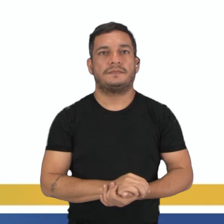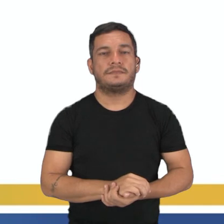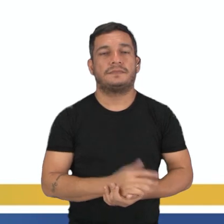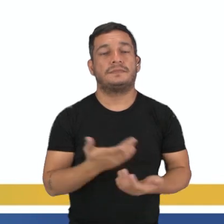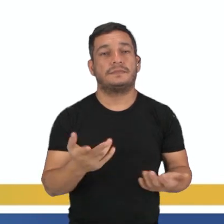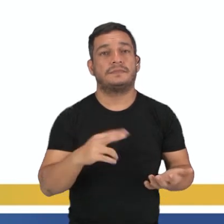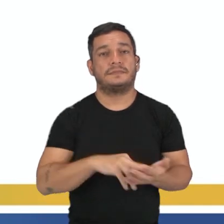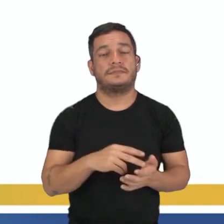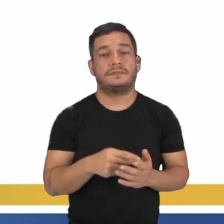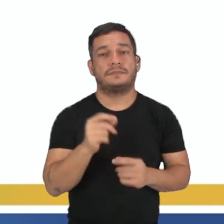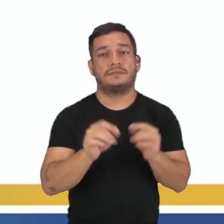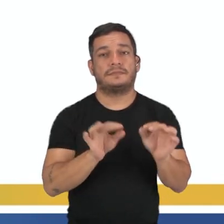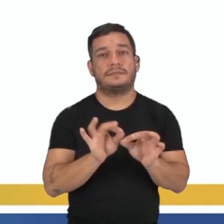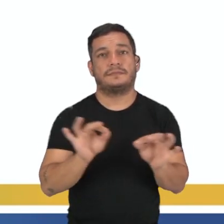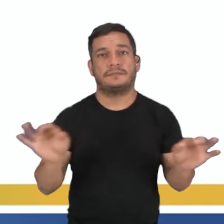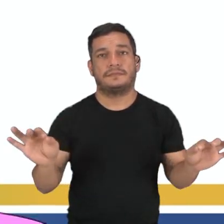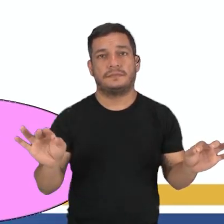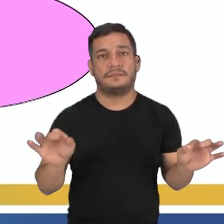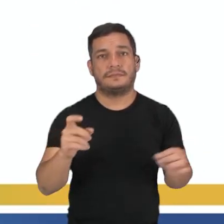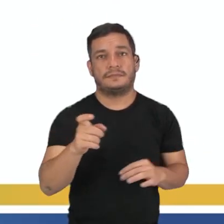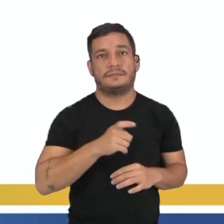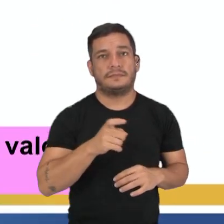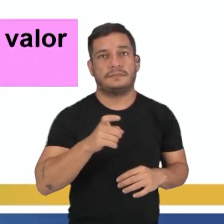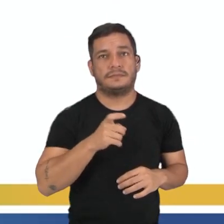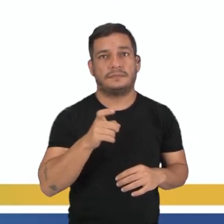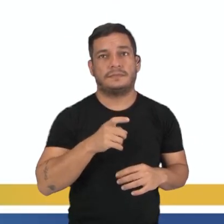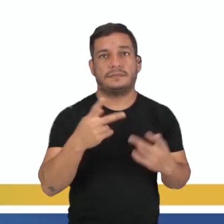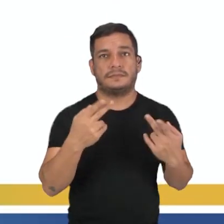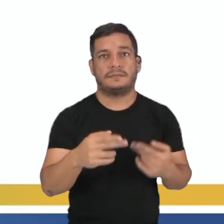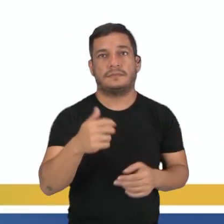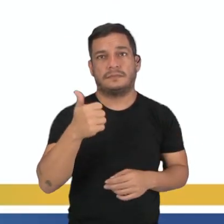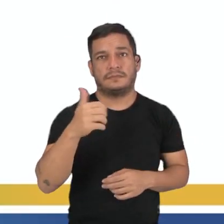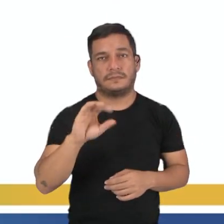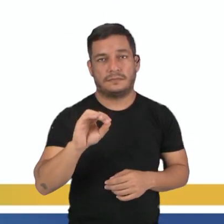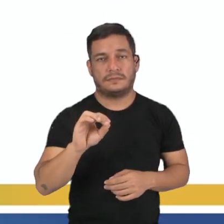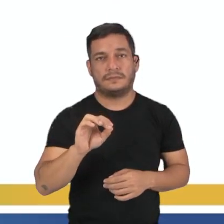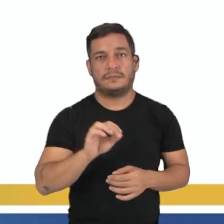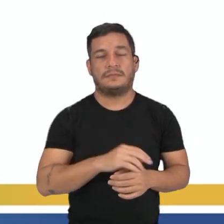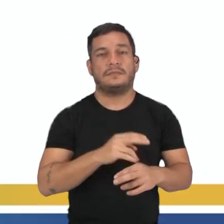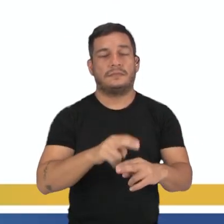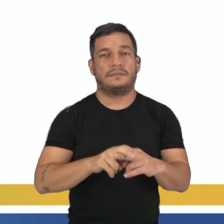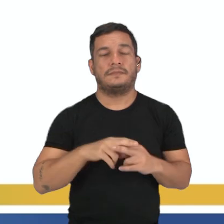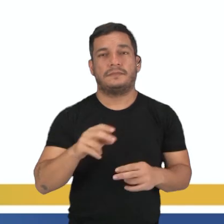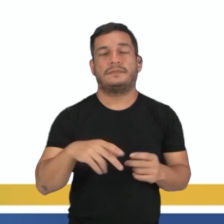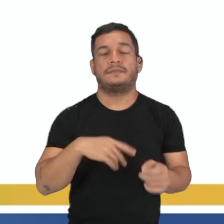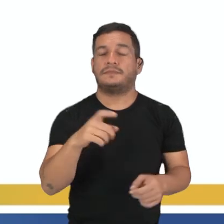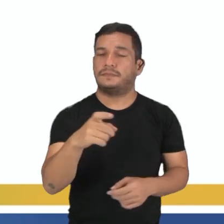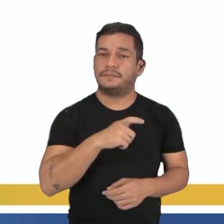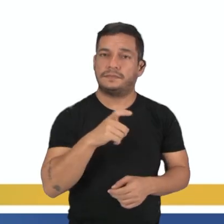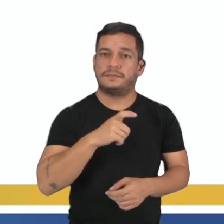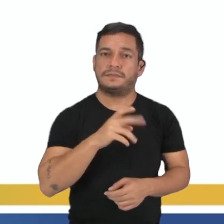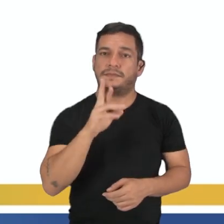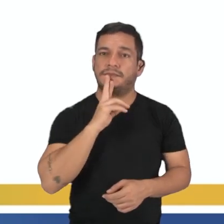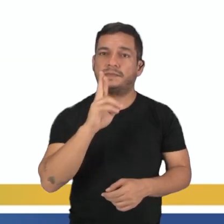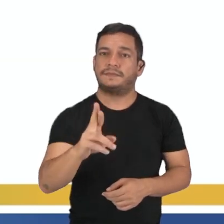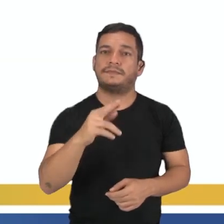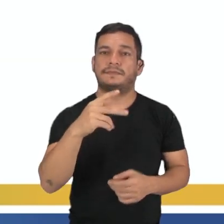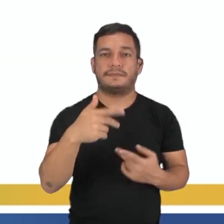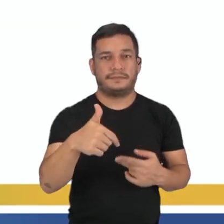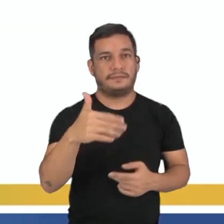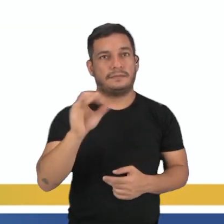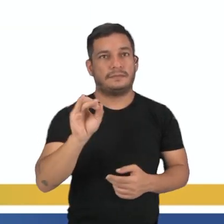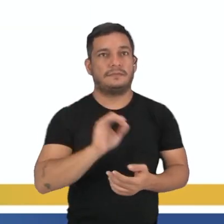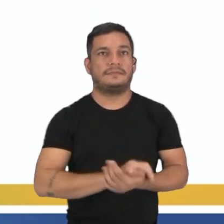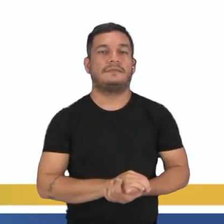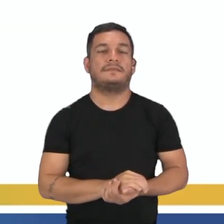quer dizer que a nossa medida x é igual a 10, né? Então, portanto, o valor de x, gente, é igual a